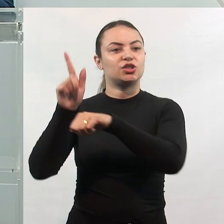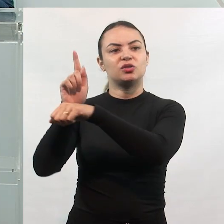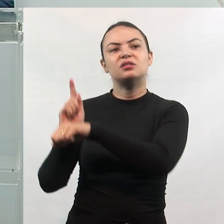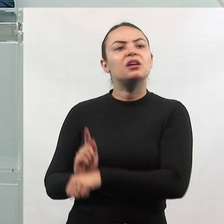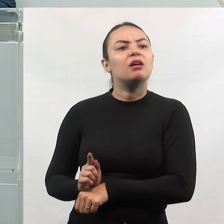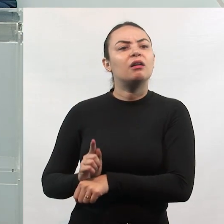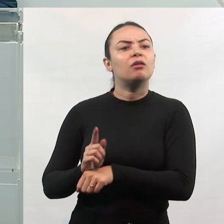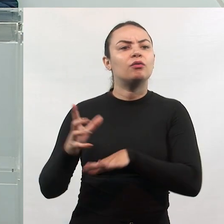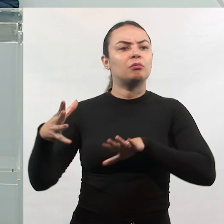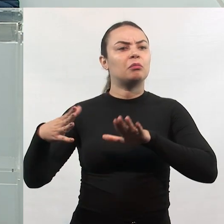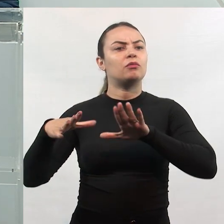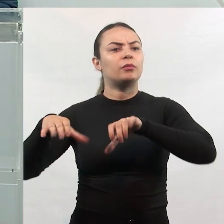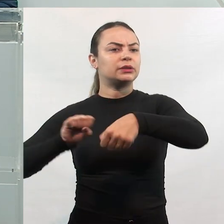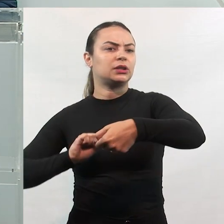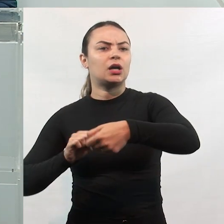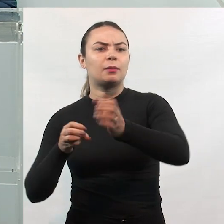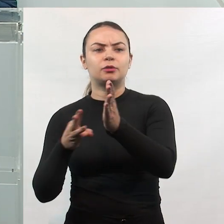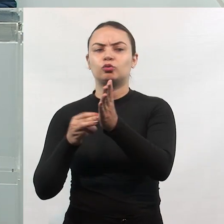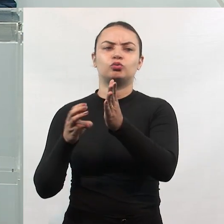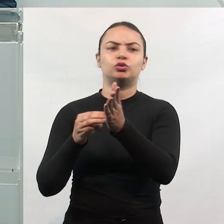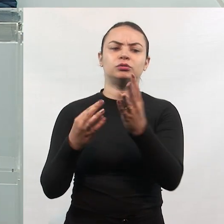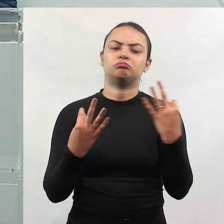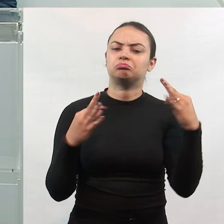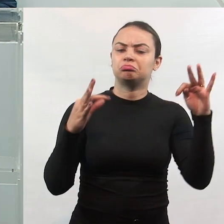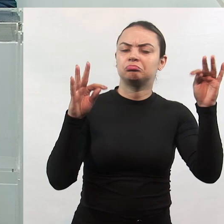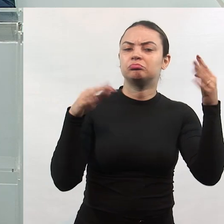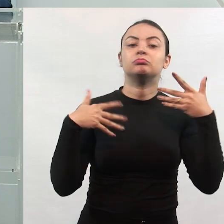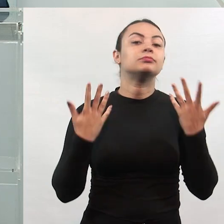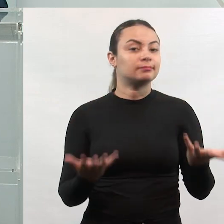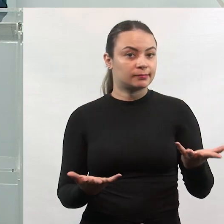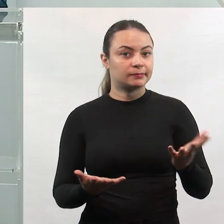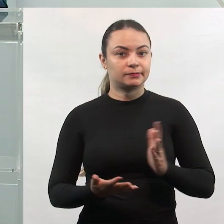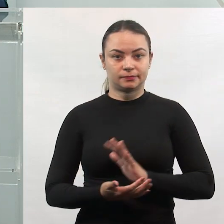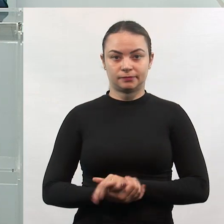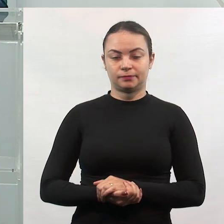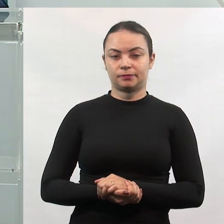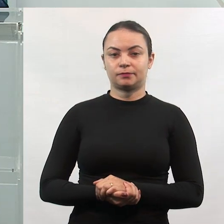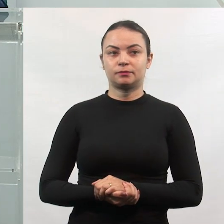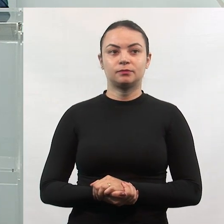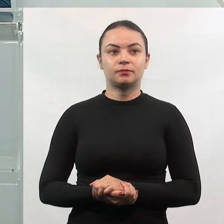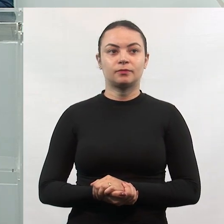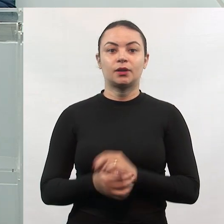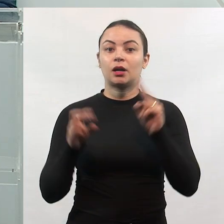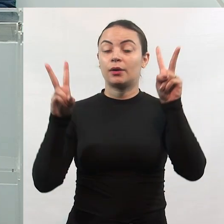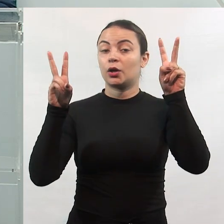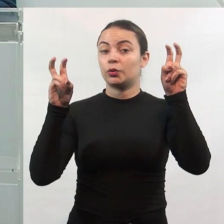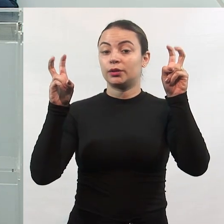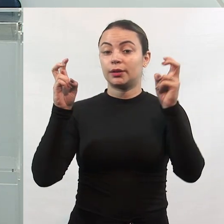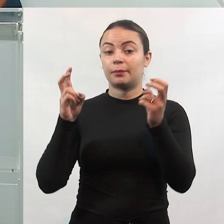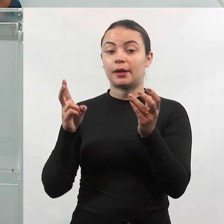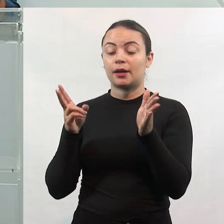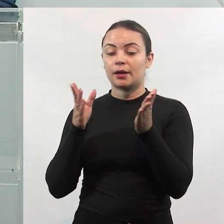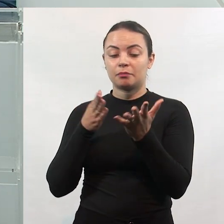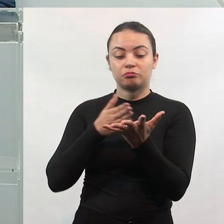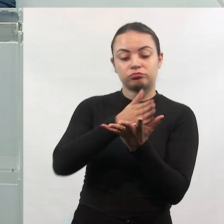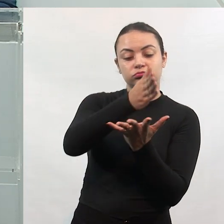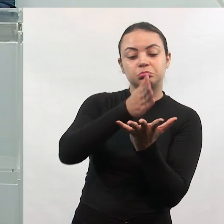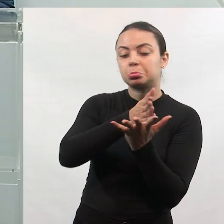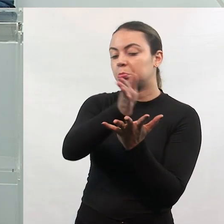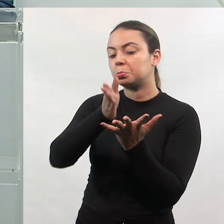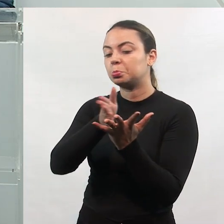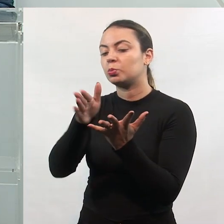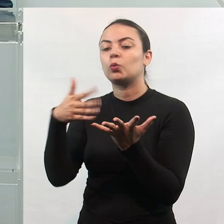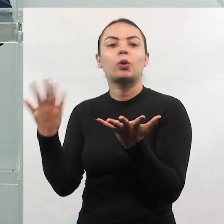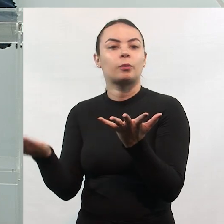se confunde com o seu título, por exemplo, ou com o seu problema, né? O seu problema, o seu objetivo, ele vai ser desenhado a partir